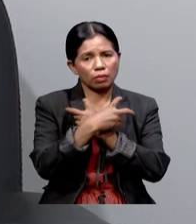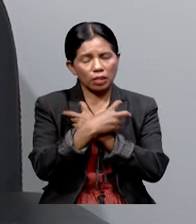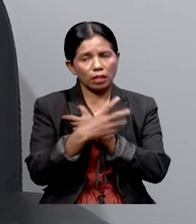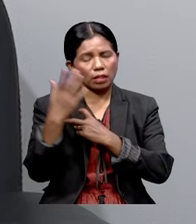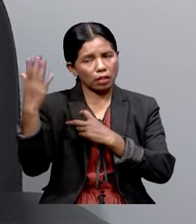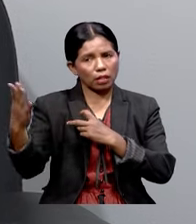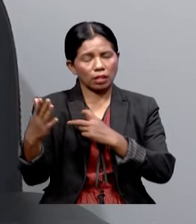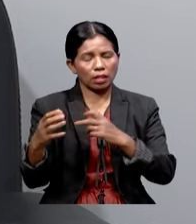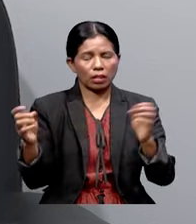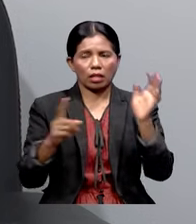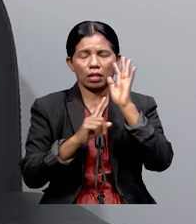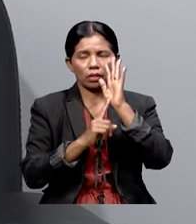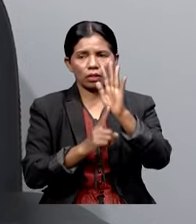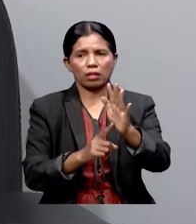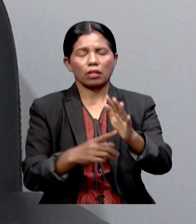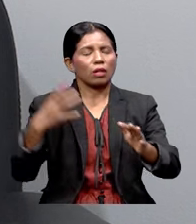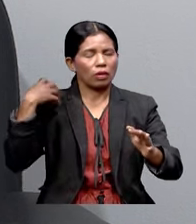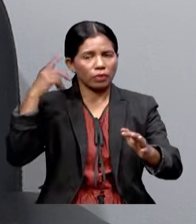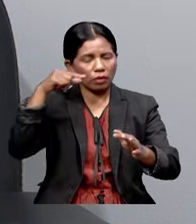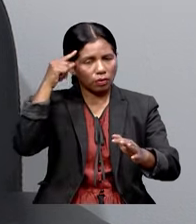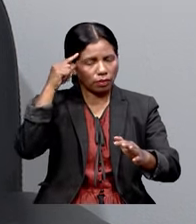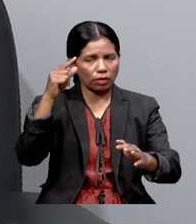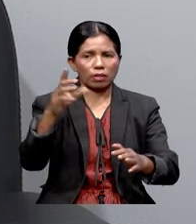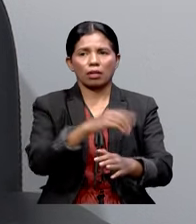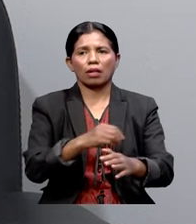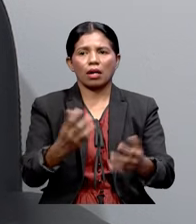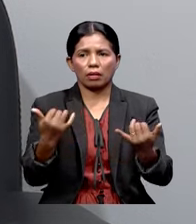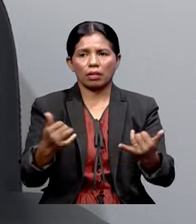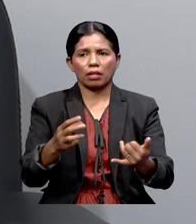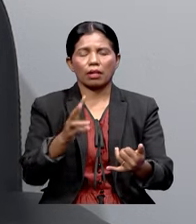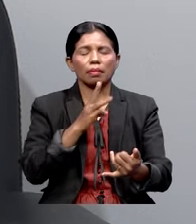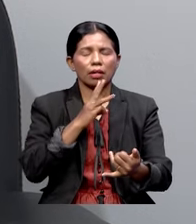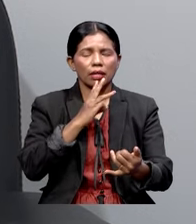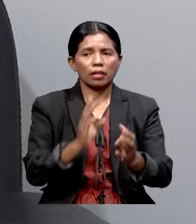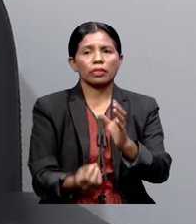hasai in jiral de dia palasa do governo o ina guarda da be ida be tiru sae la ne